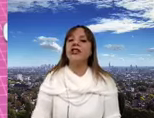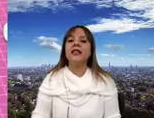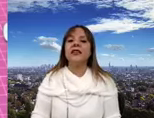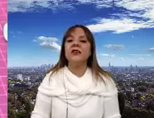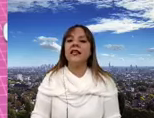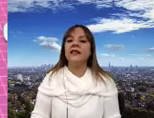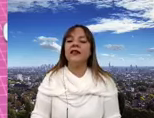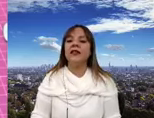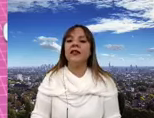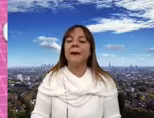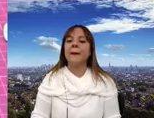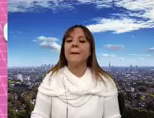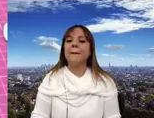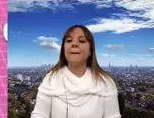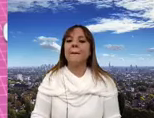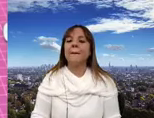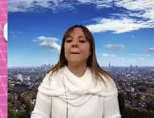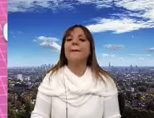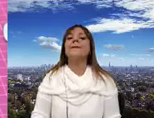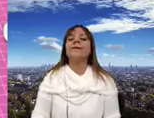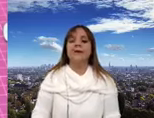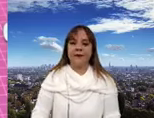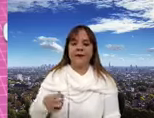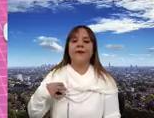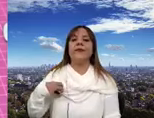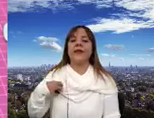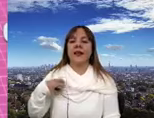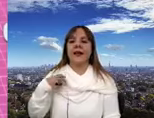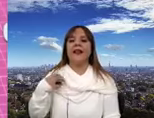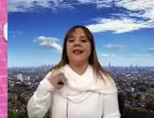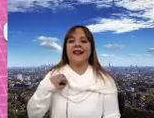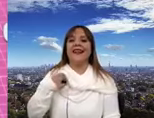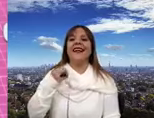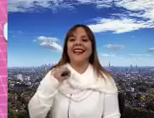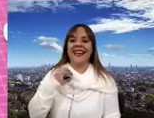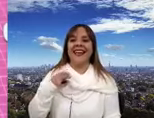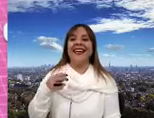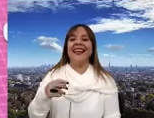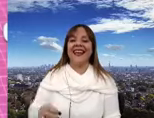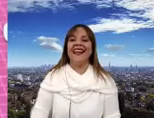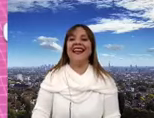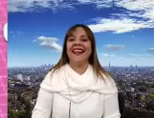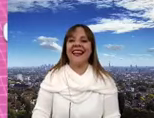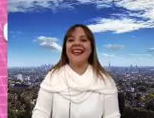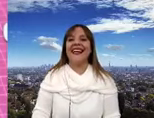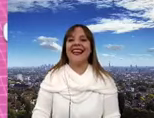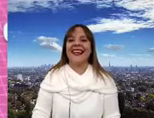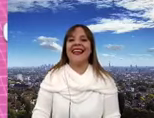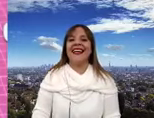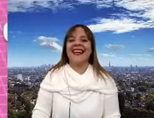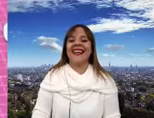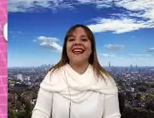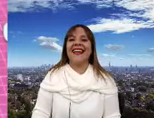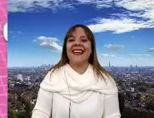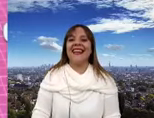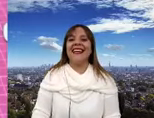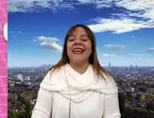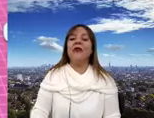tem, Stephanie? Tem. Eu sou apostileira agora, Lili. Só É. não faço mais encomenda, só apostila.